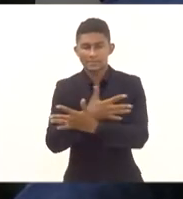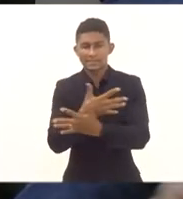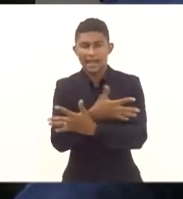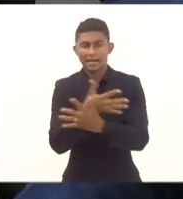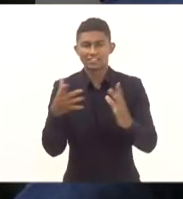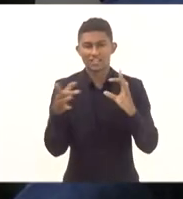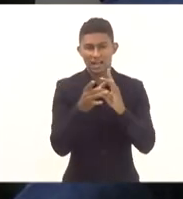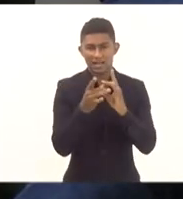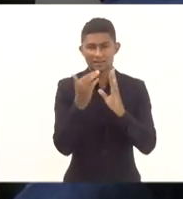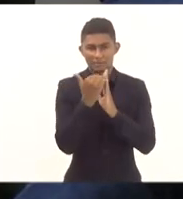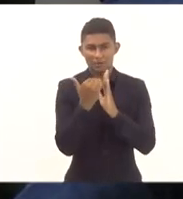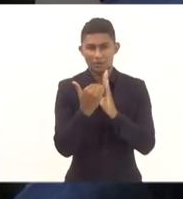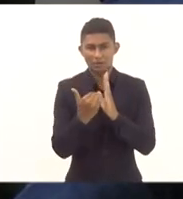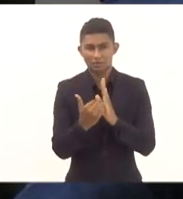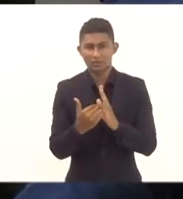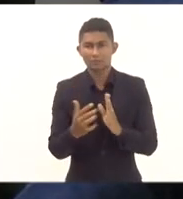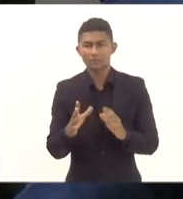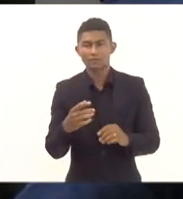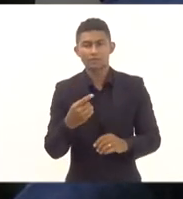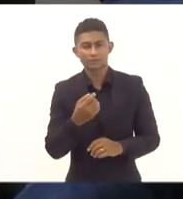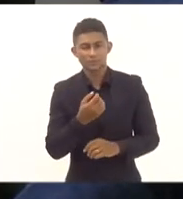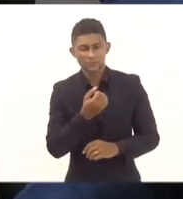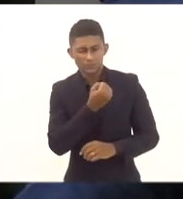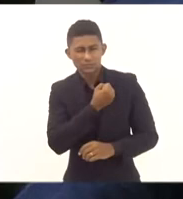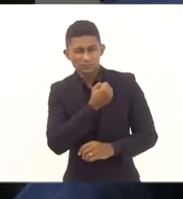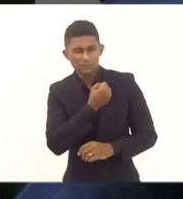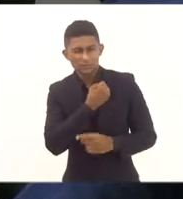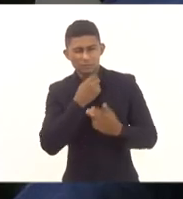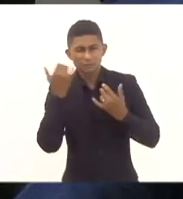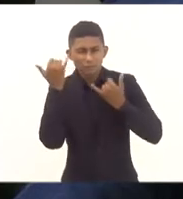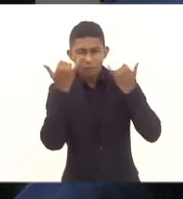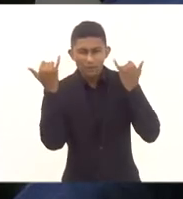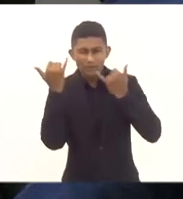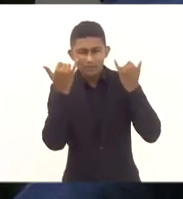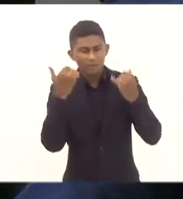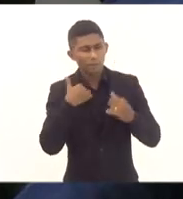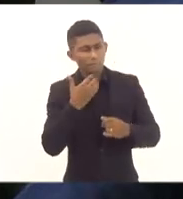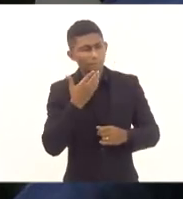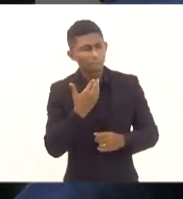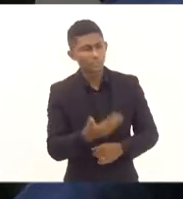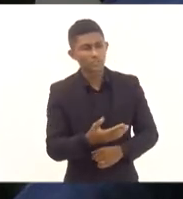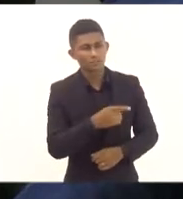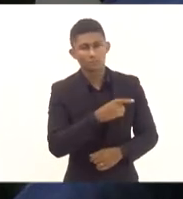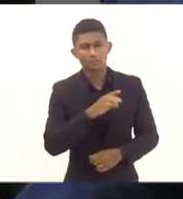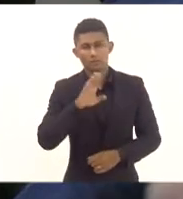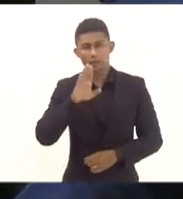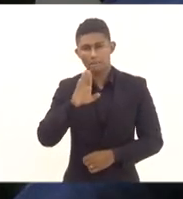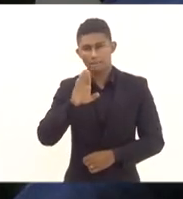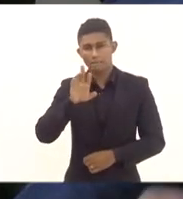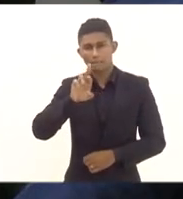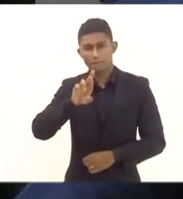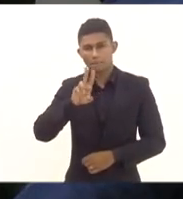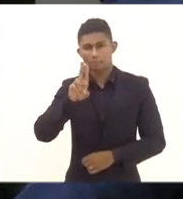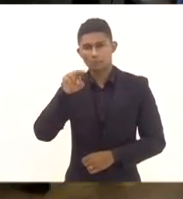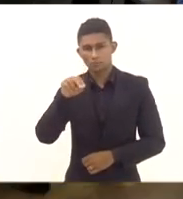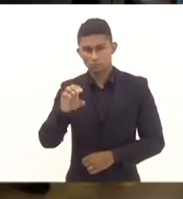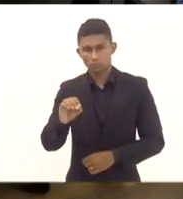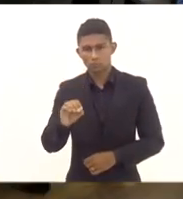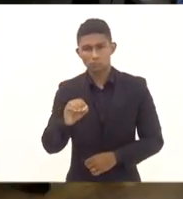os números eu acho que vou pedir a cola que do aqui do Bruno porque eu não tenho certeza sabe o